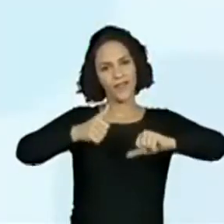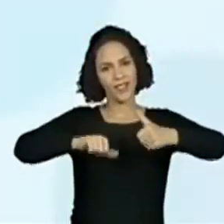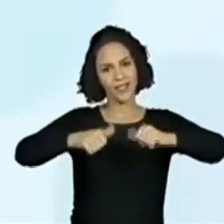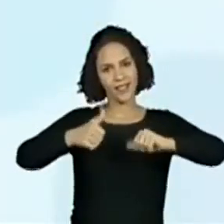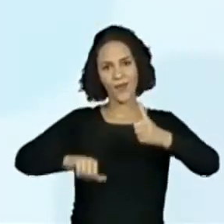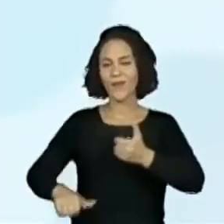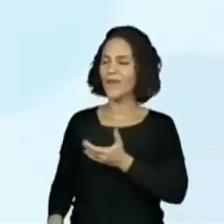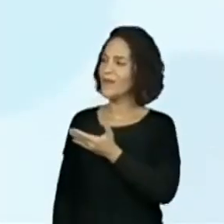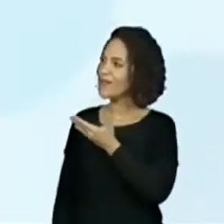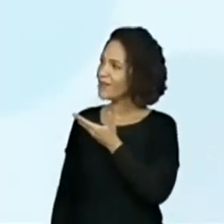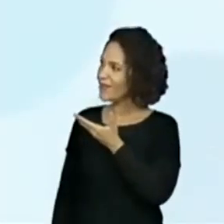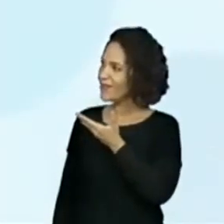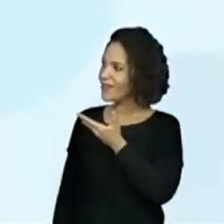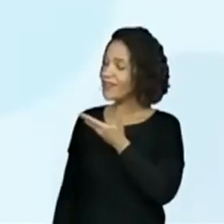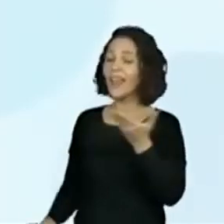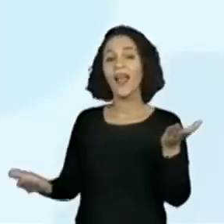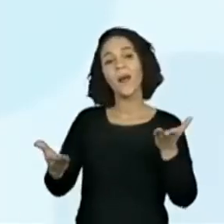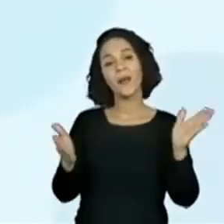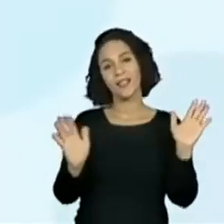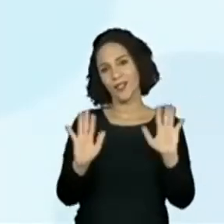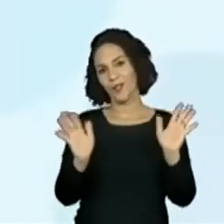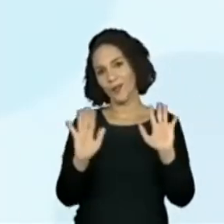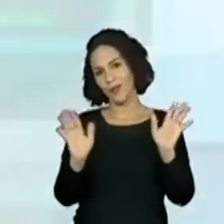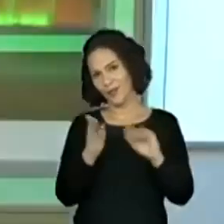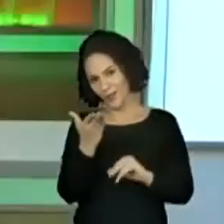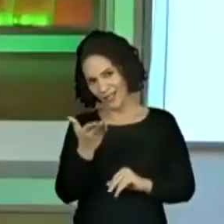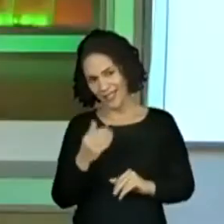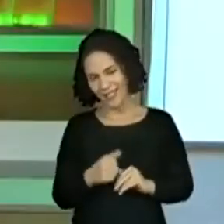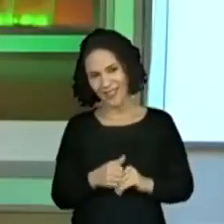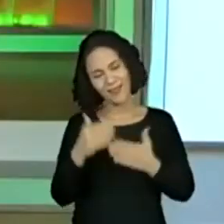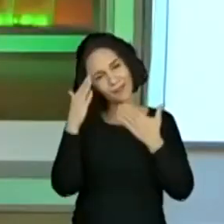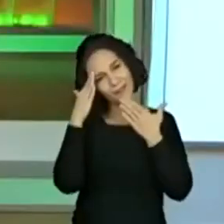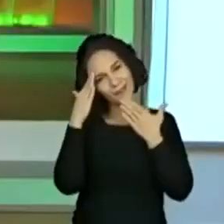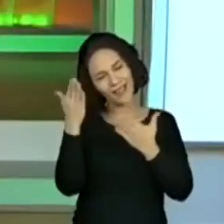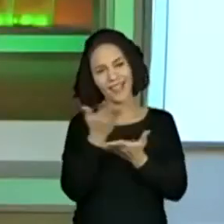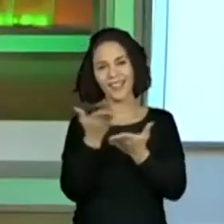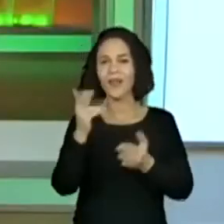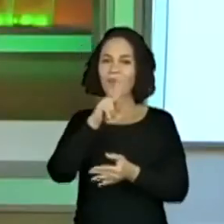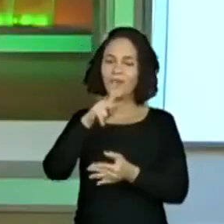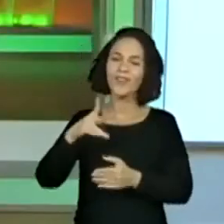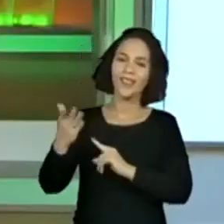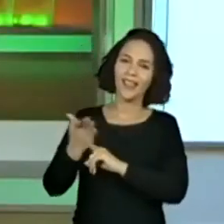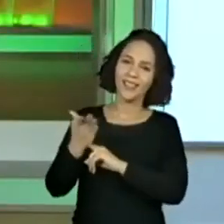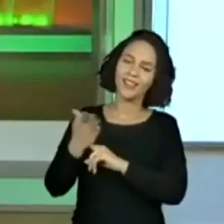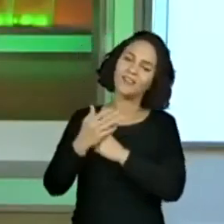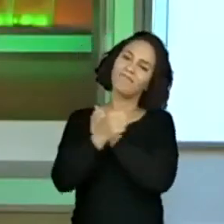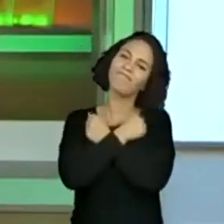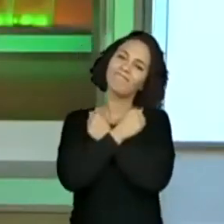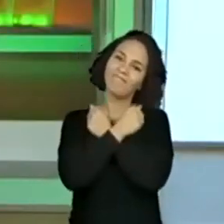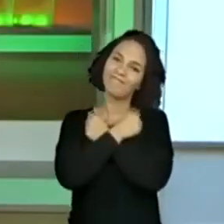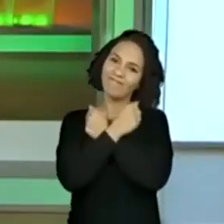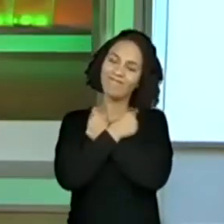avaliação e já vou me despedindo. Obrigado, professores, pela colaboração.